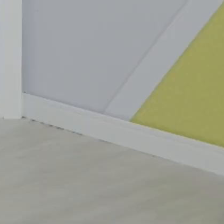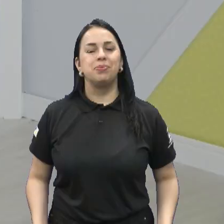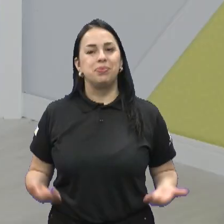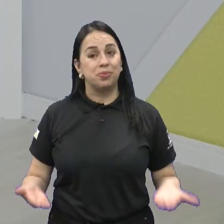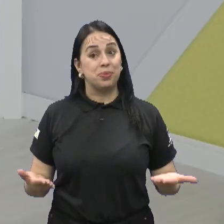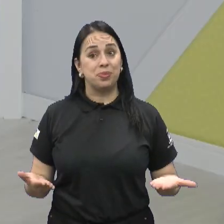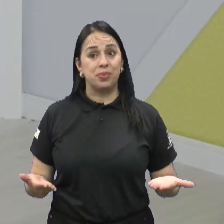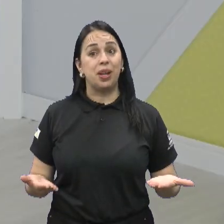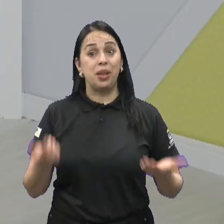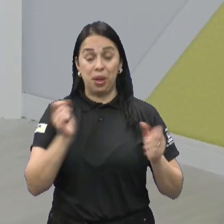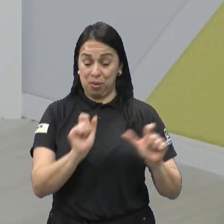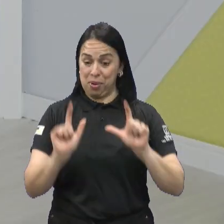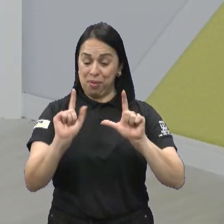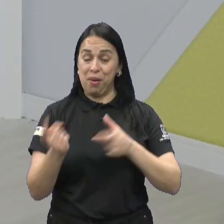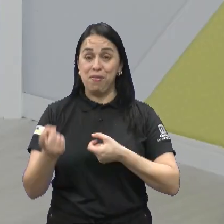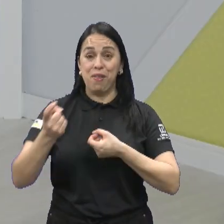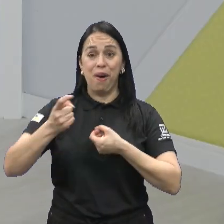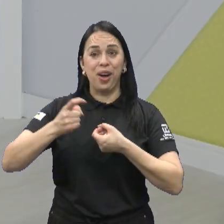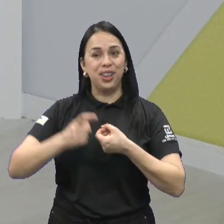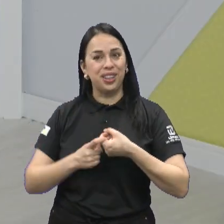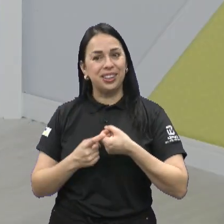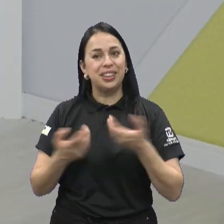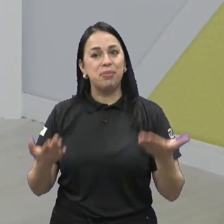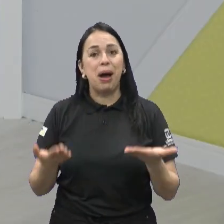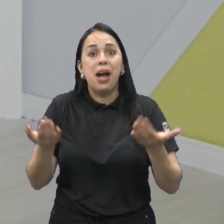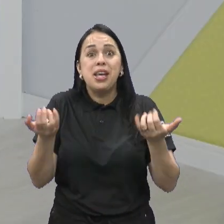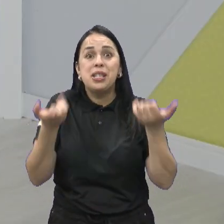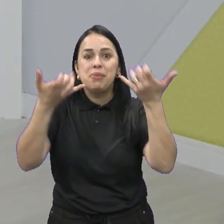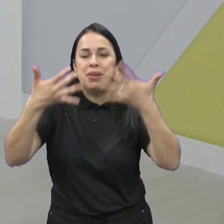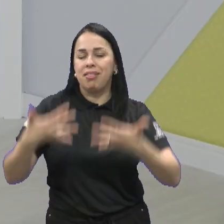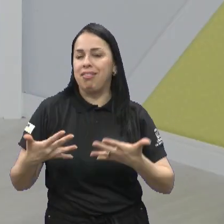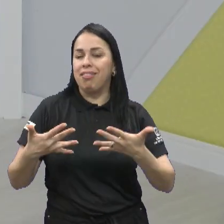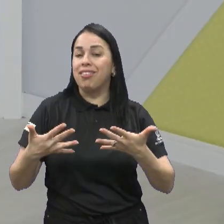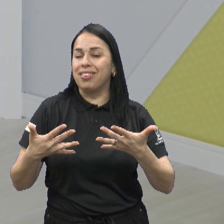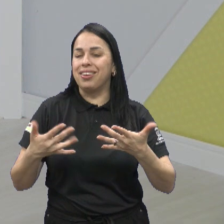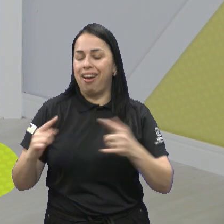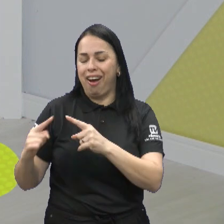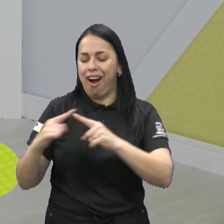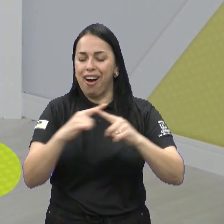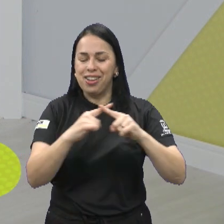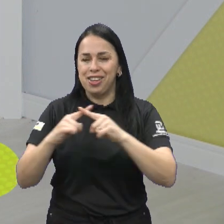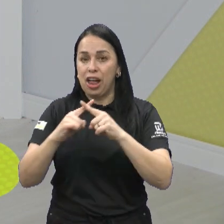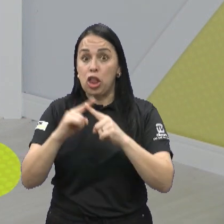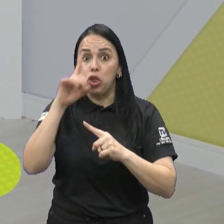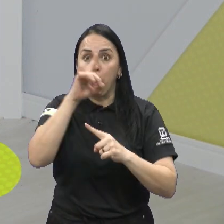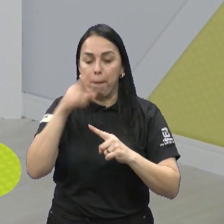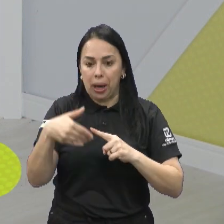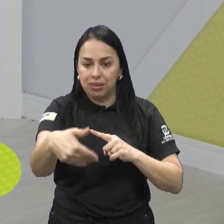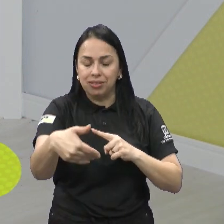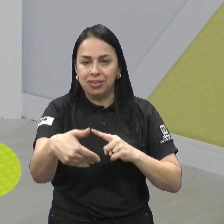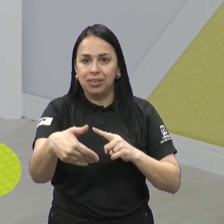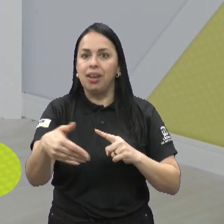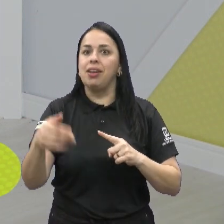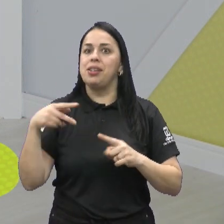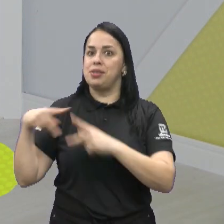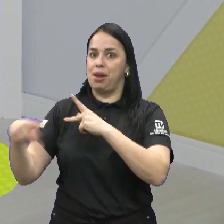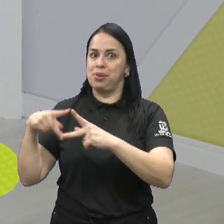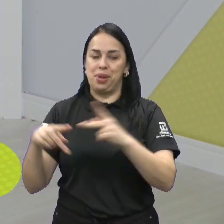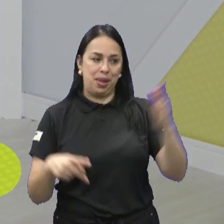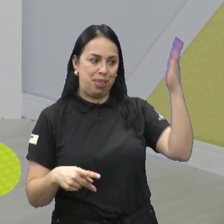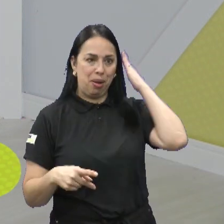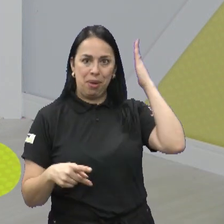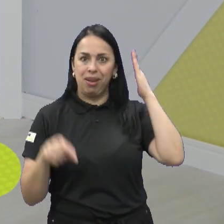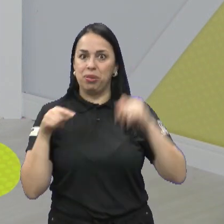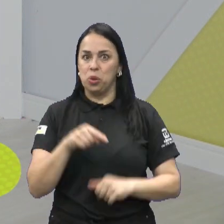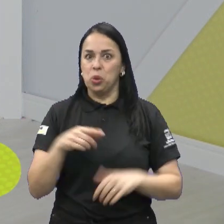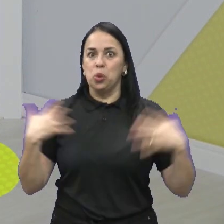Muito bem, estamos de volta com o Hora do Esporte para falar do Clássico do Vale no próximo domingo entre São José e Taubaté, o jogo